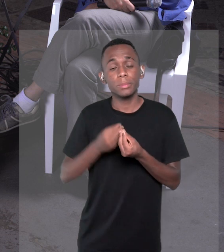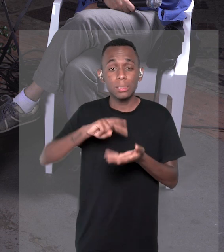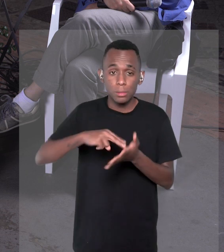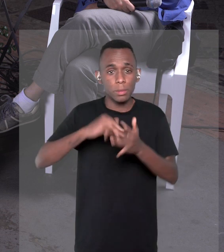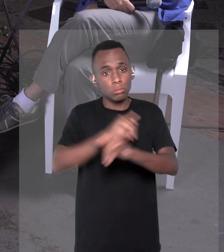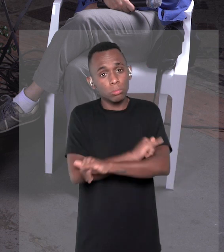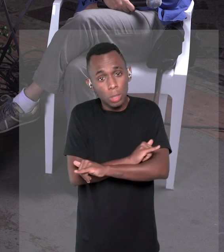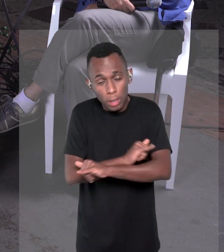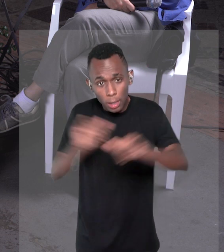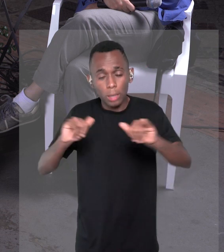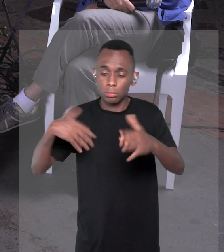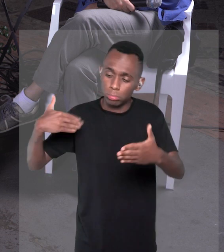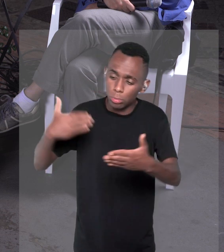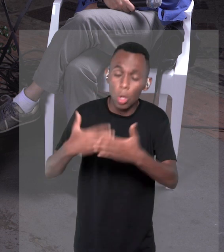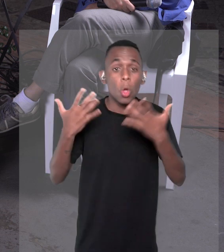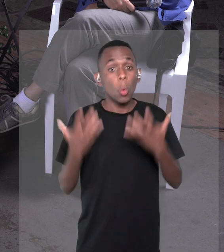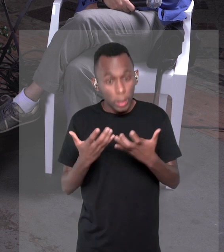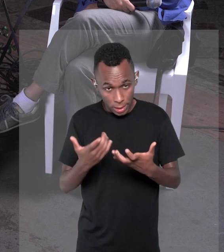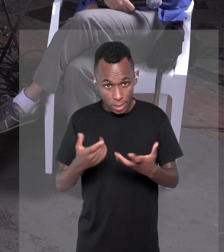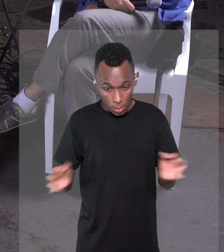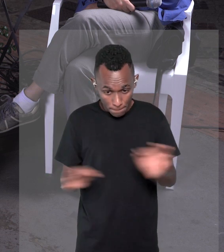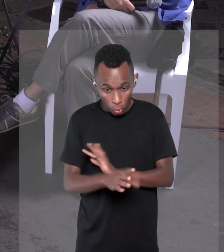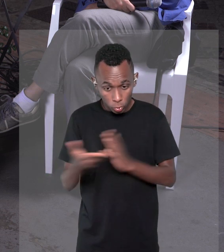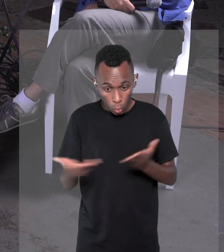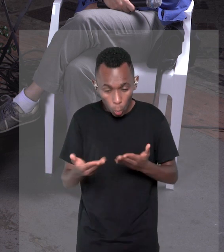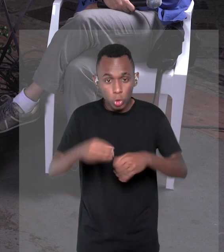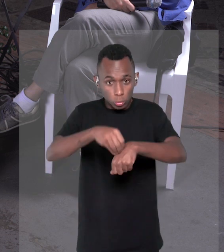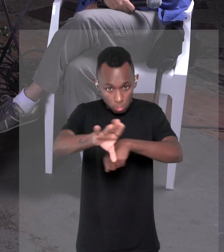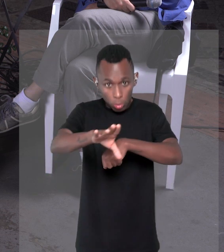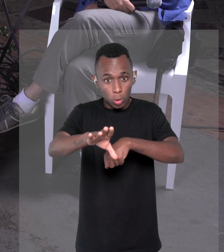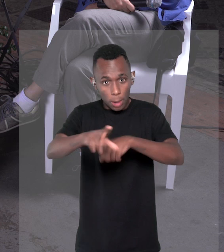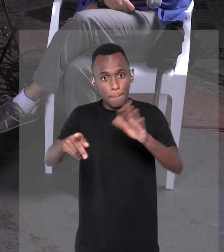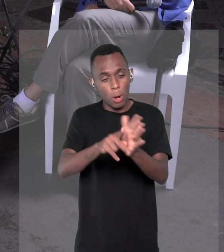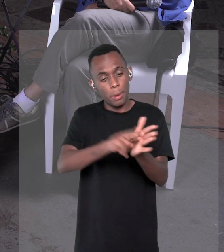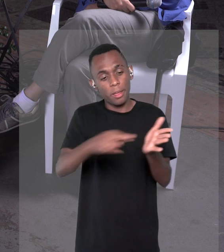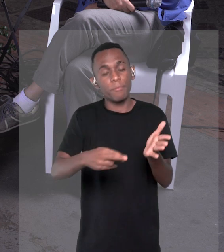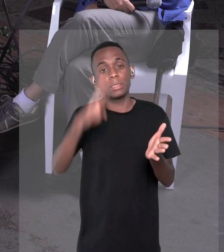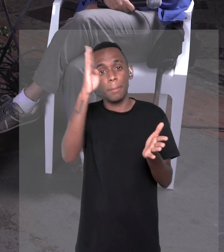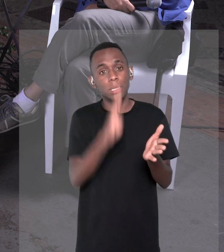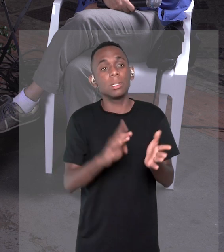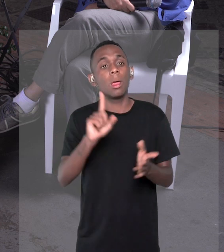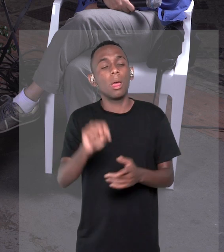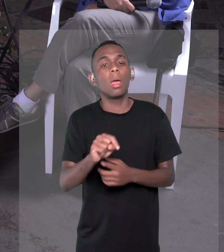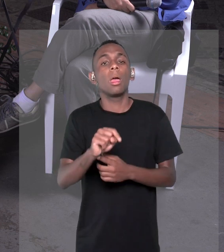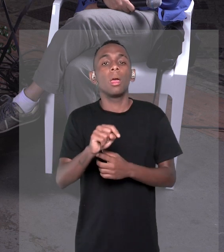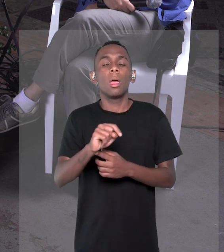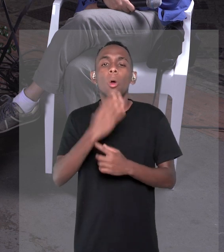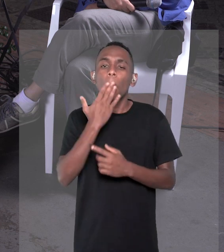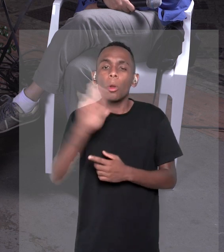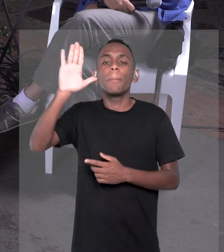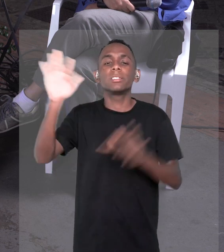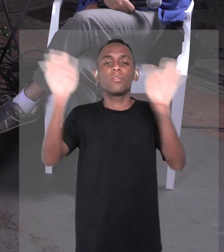que me saiu numa entrevista com o Wisnik. Eu gosto de citar os entrevistados, porque eles são a alma da revista,